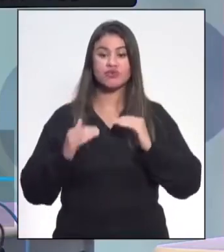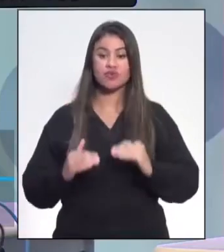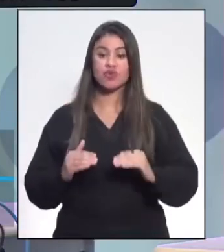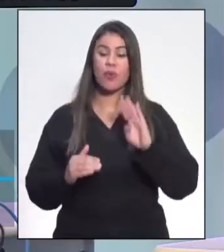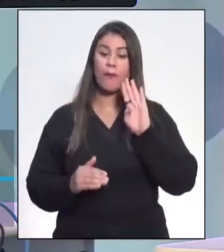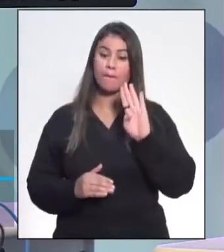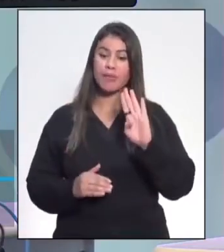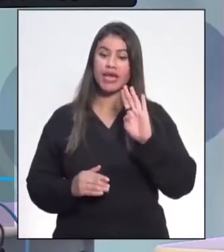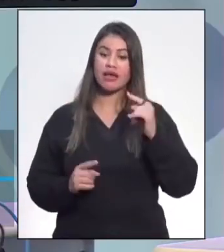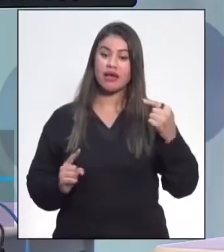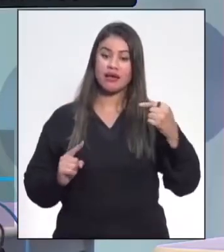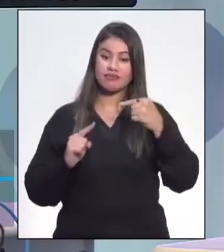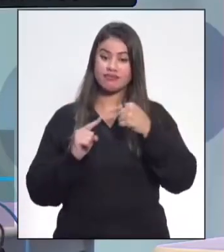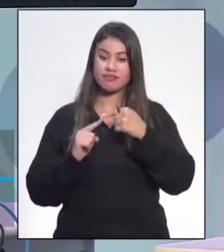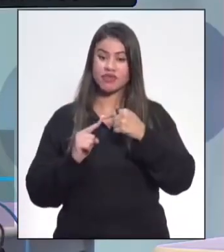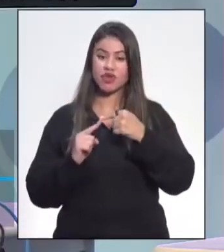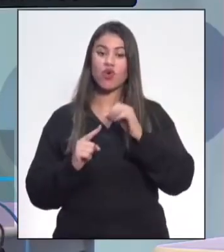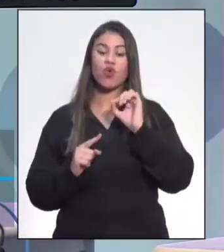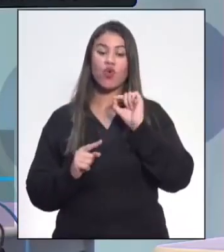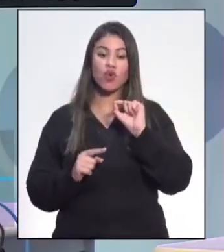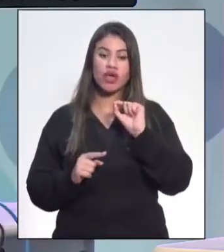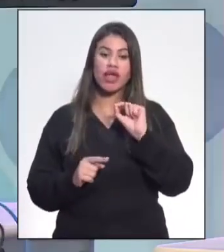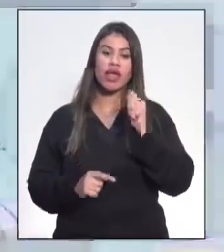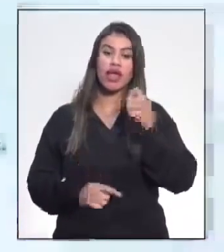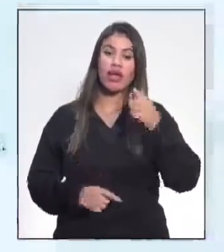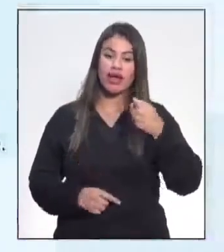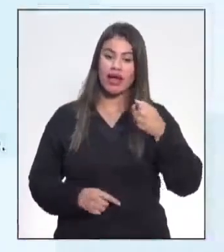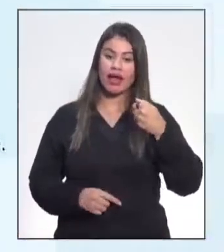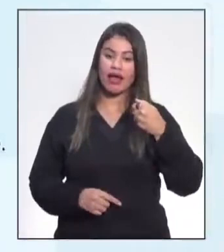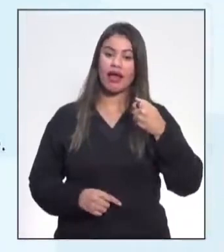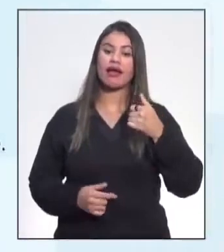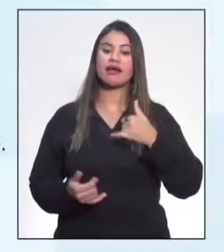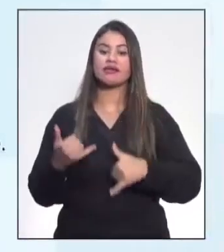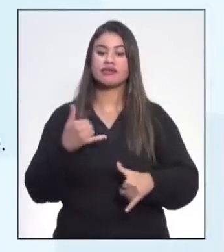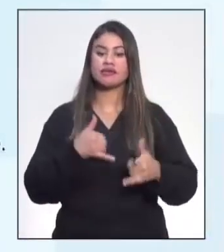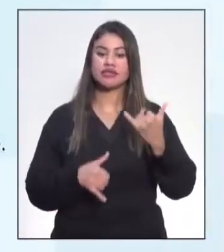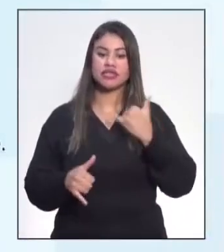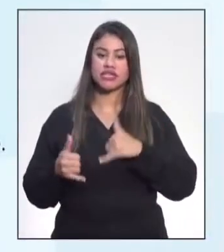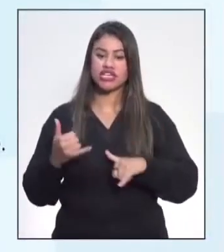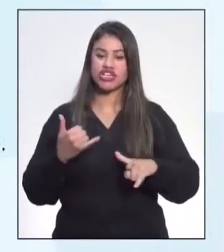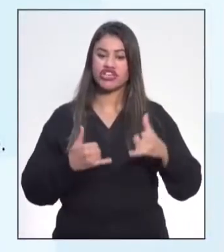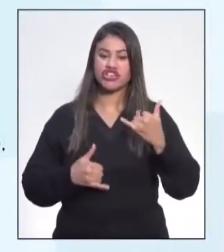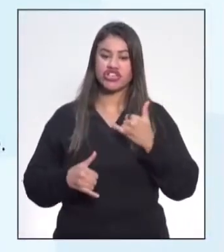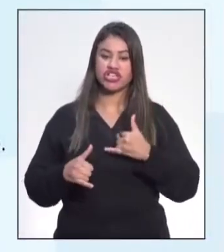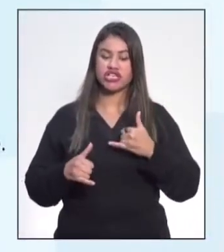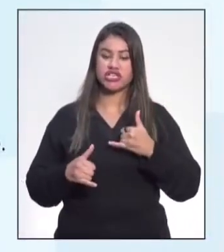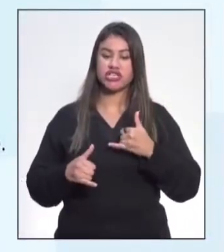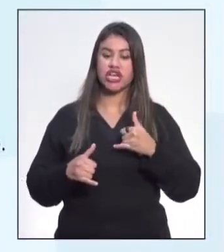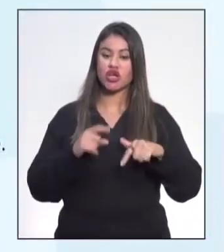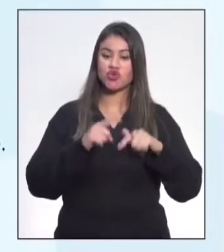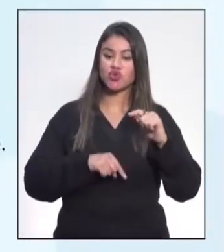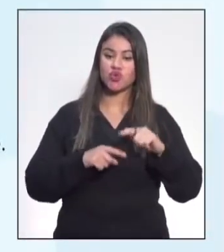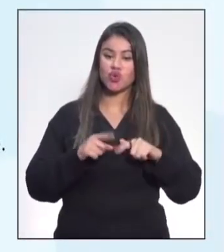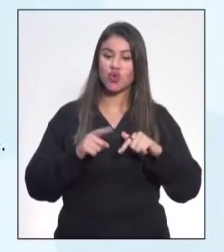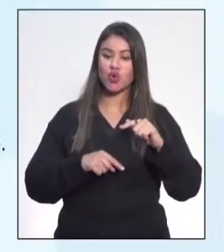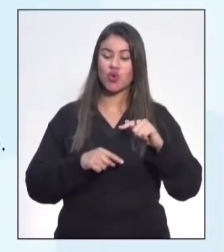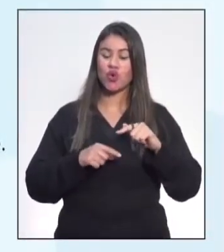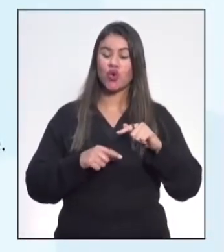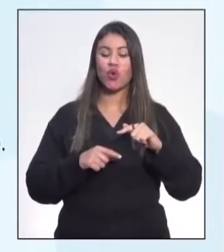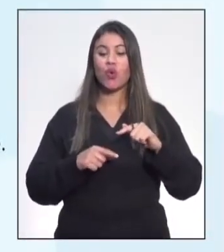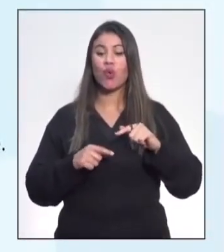baseado no item A. O item A, qual que vocês responderam? A energia dos reagentes é maior ou menor que a energia do